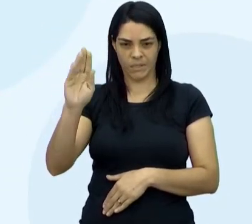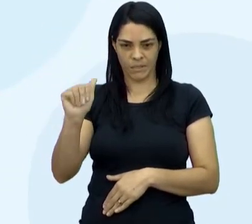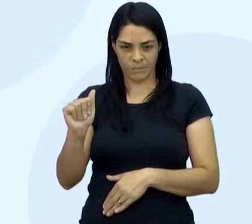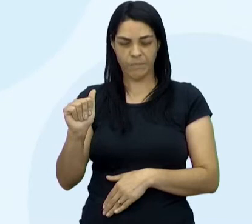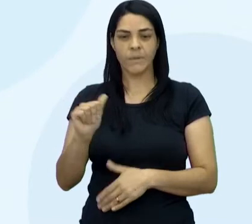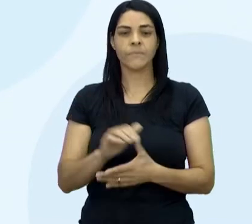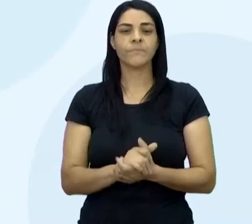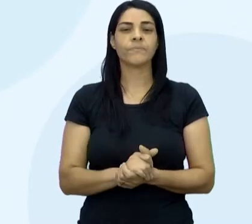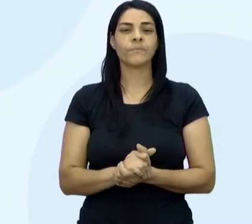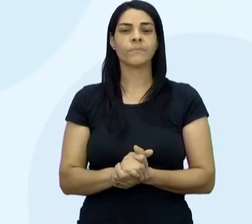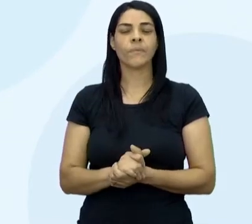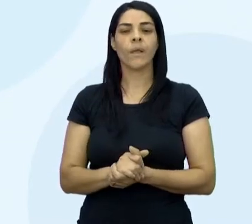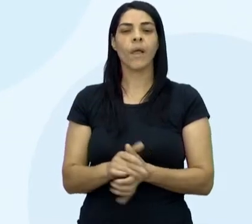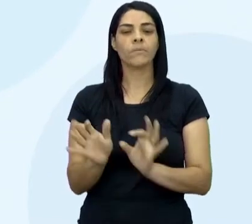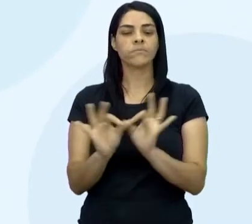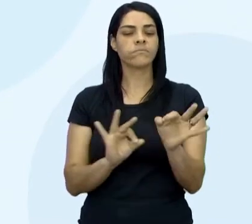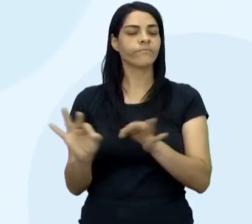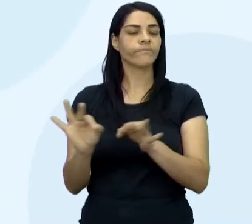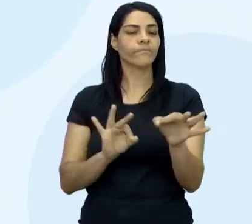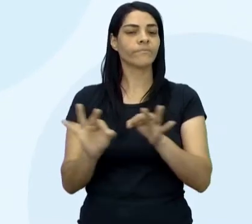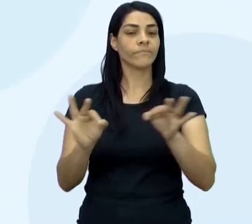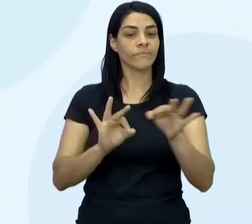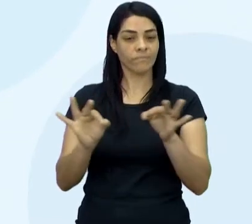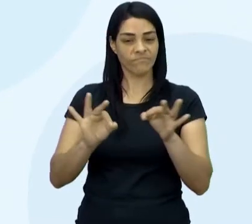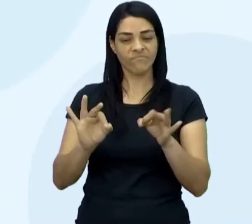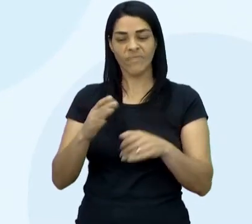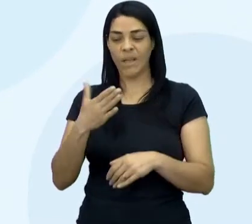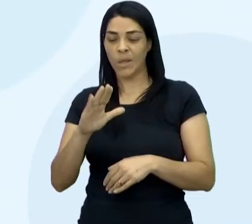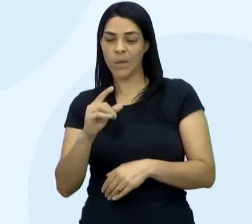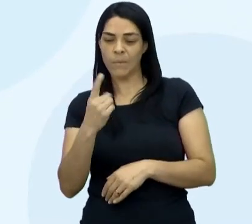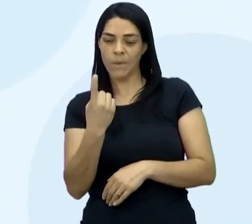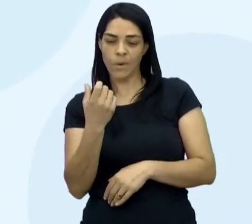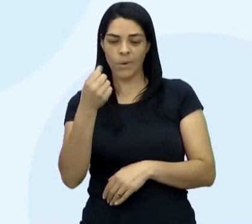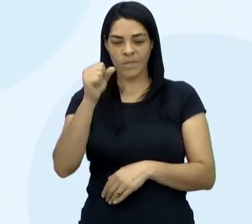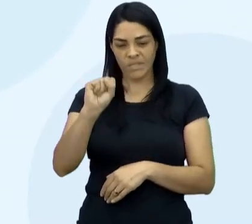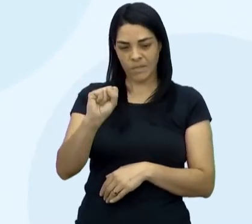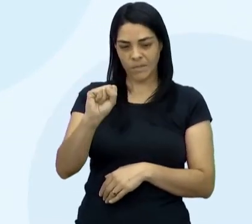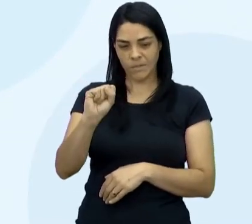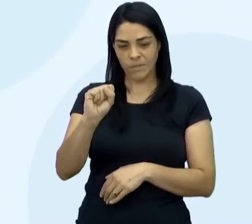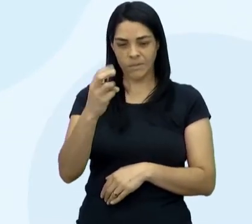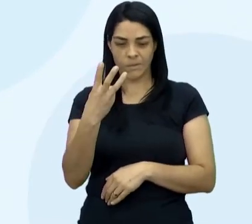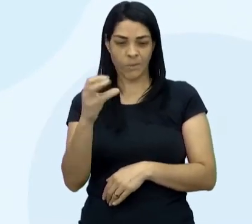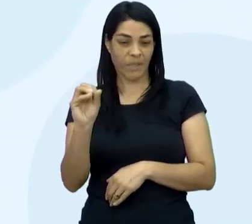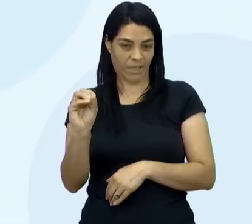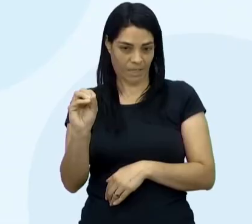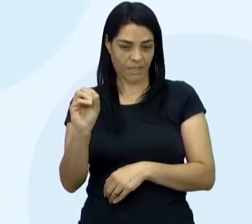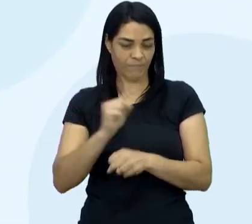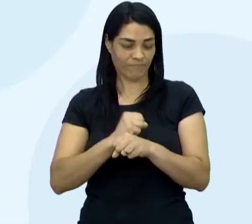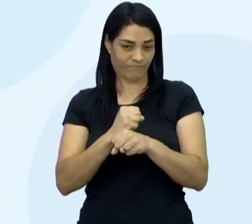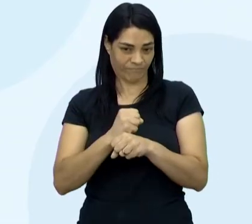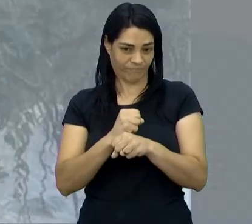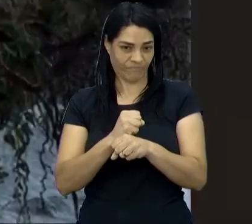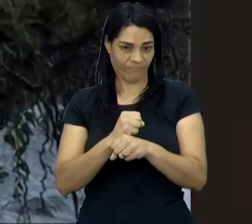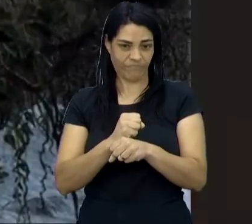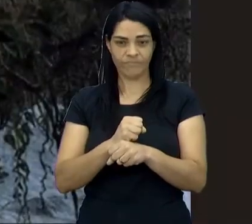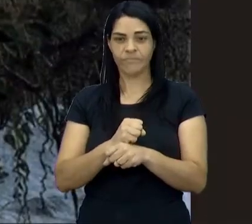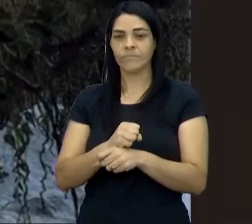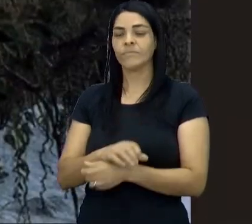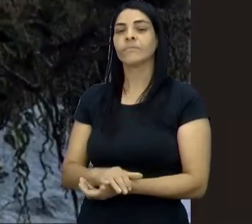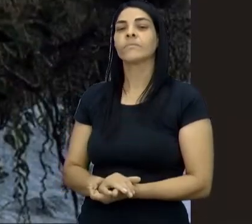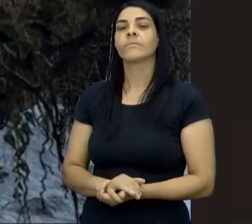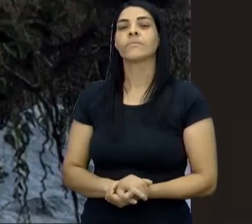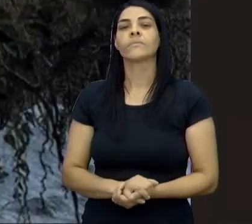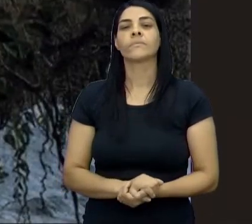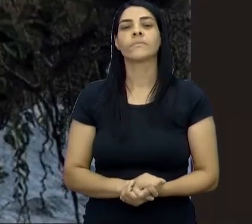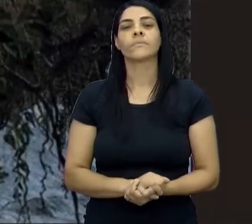Debret que foi produzida aí em cerca de 1830 pessoal pode voltar em mim um